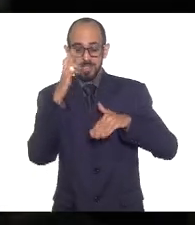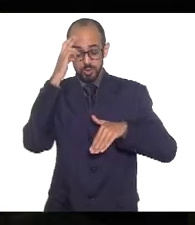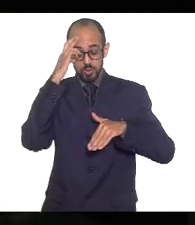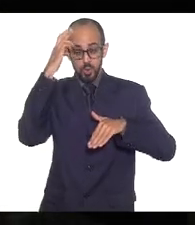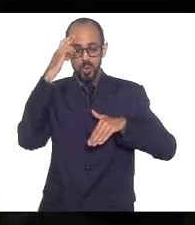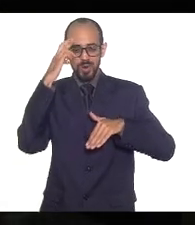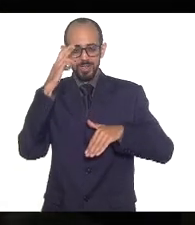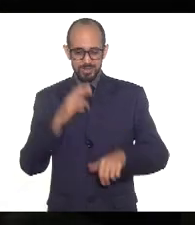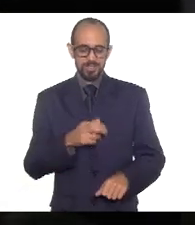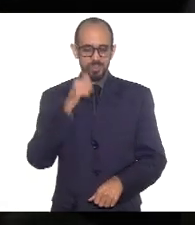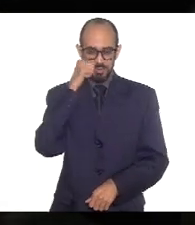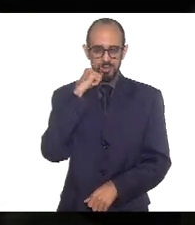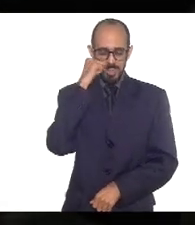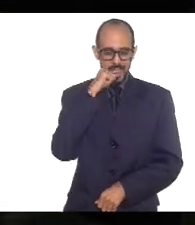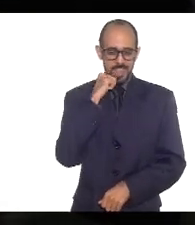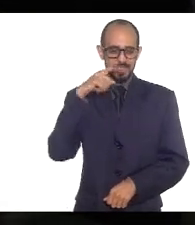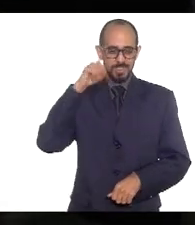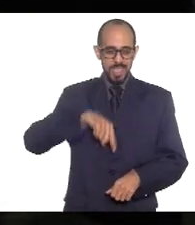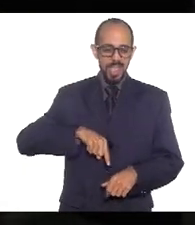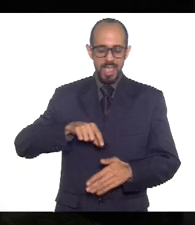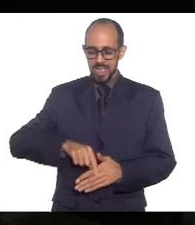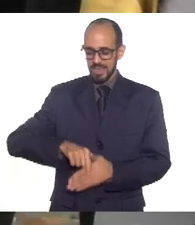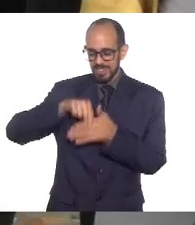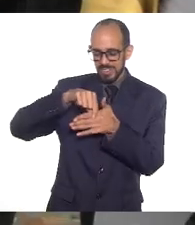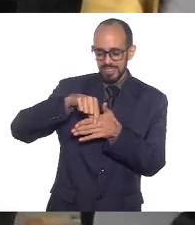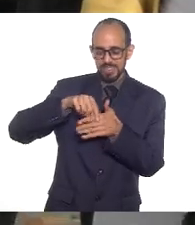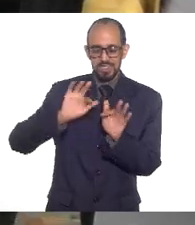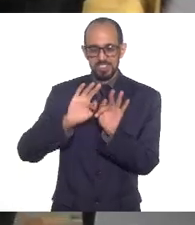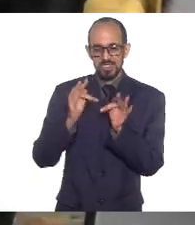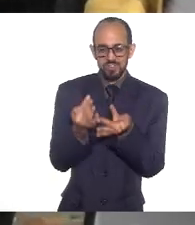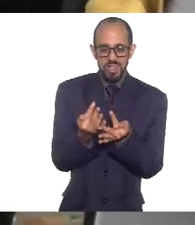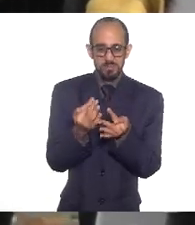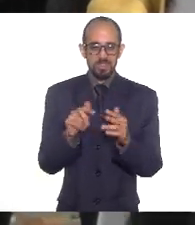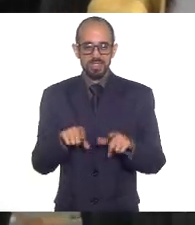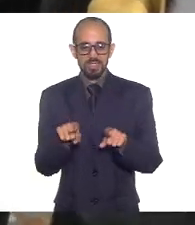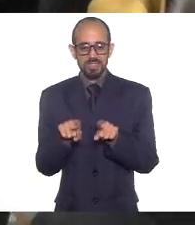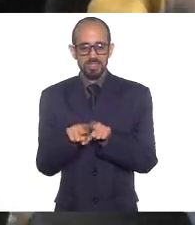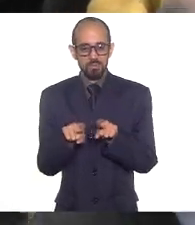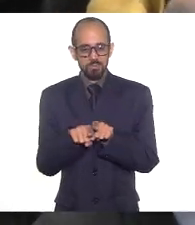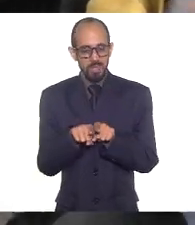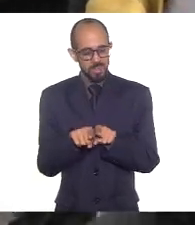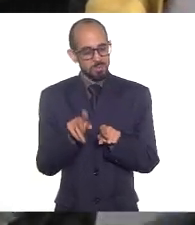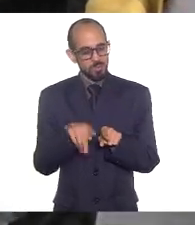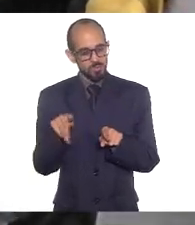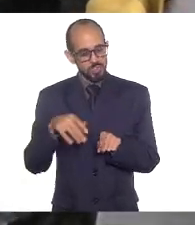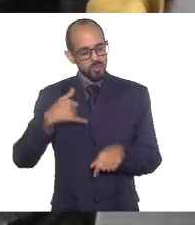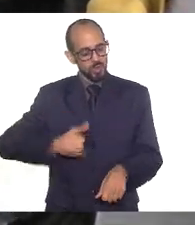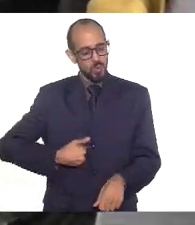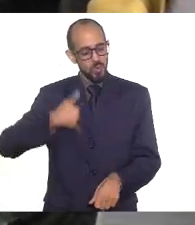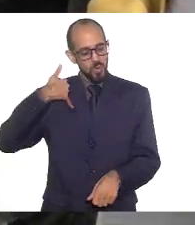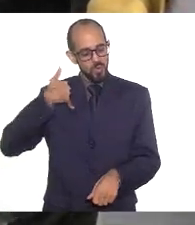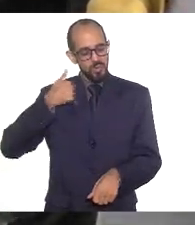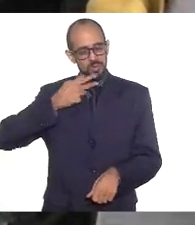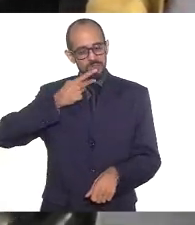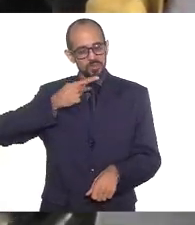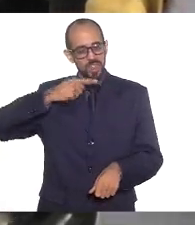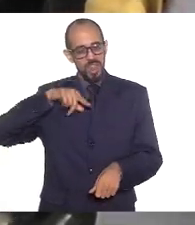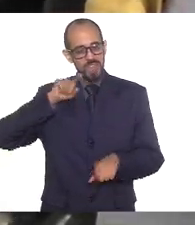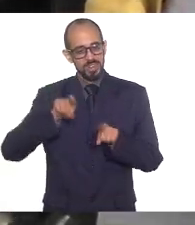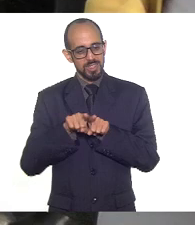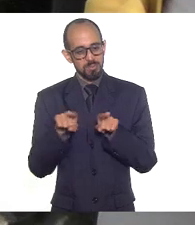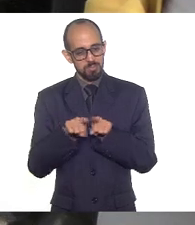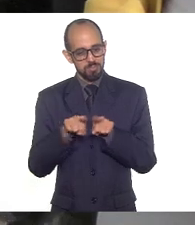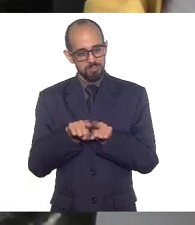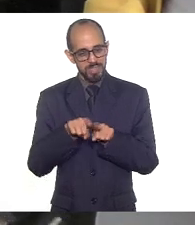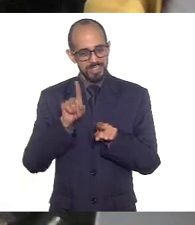centrais nas suas famílias falamos de um patriarcado opressor mas eu tenho muito orgulho de dizer que eu venho de um